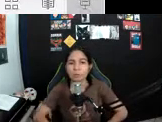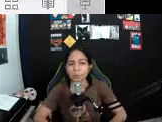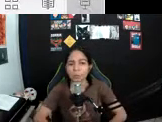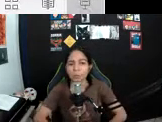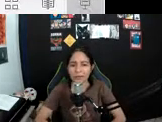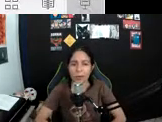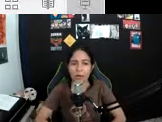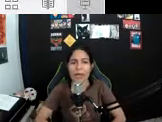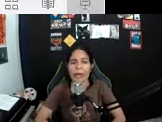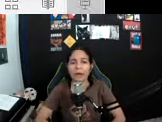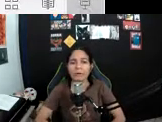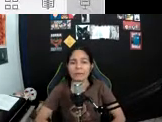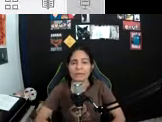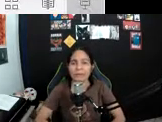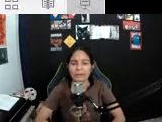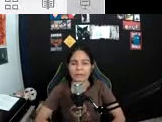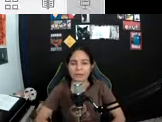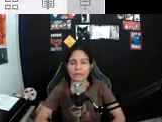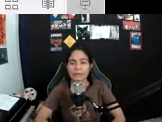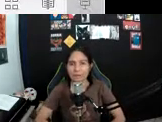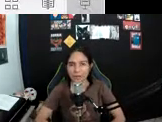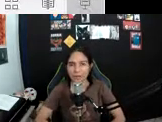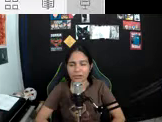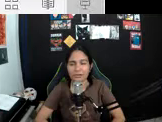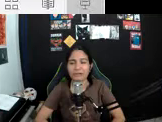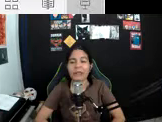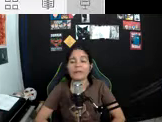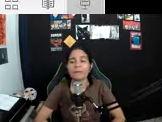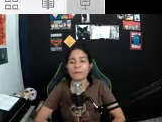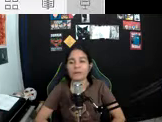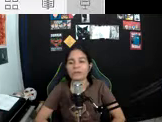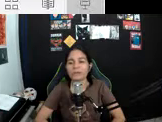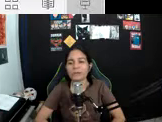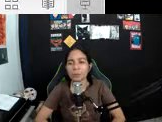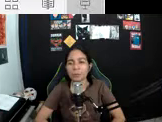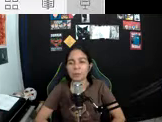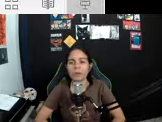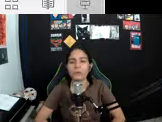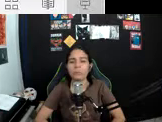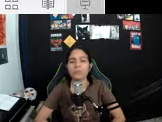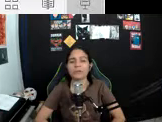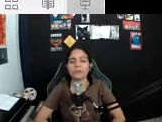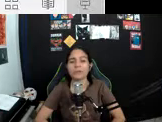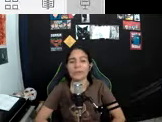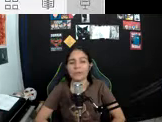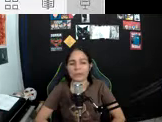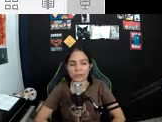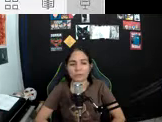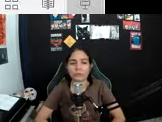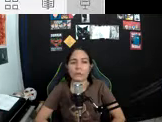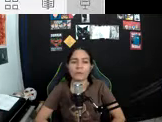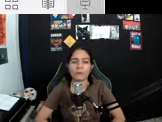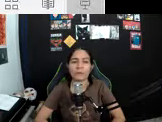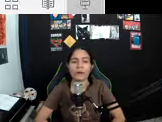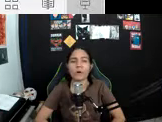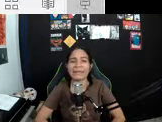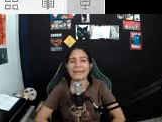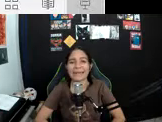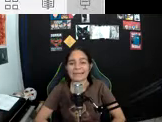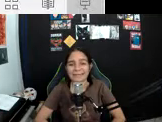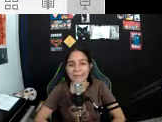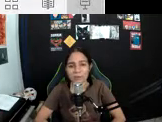a autopromoção a utilização de entrevistas, informações ao público e publicações de artigos com